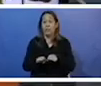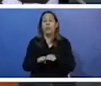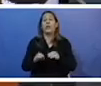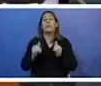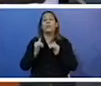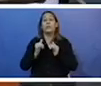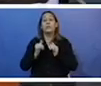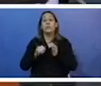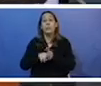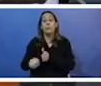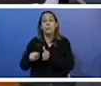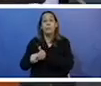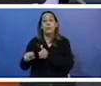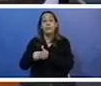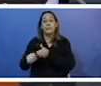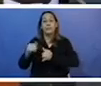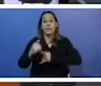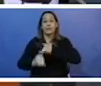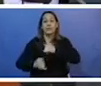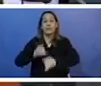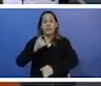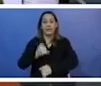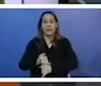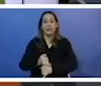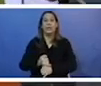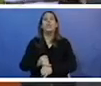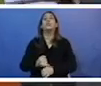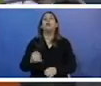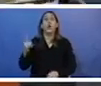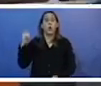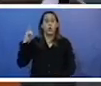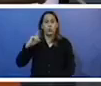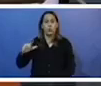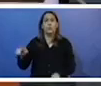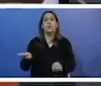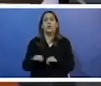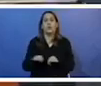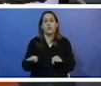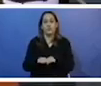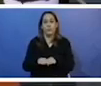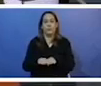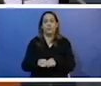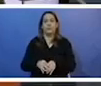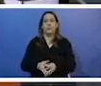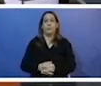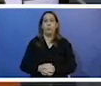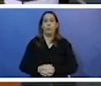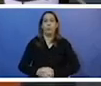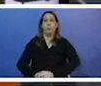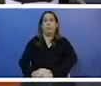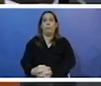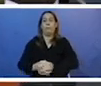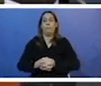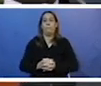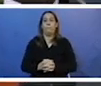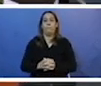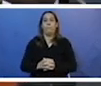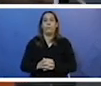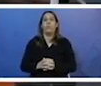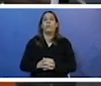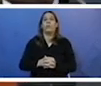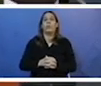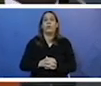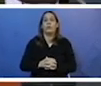uma pesquisa aí rápida na internet, você vai ter uma série de cordéis. Onde eles são encontrados